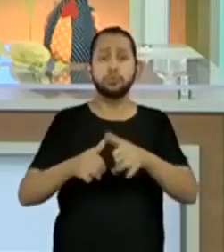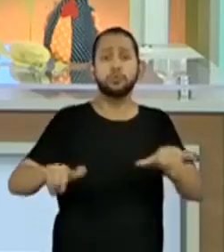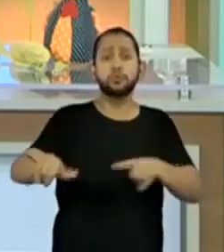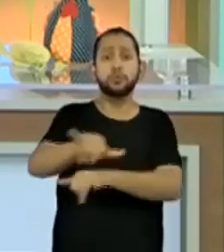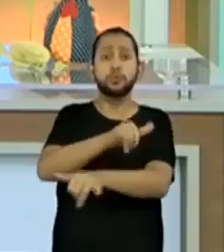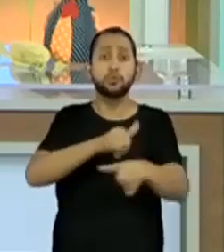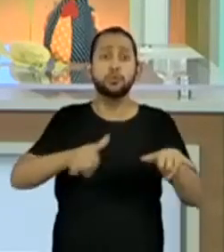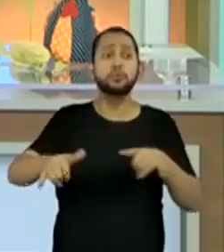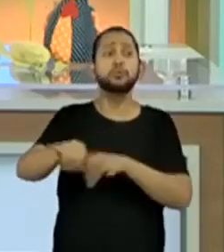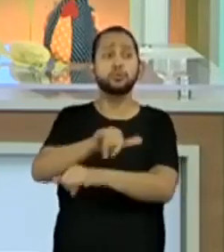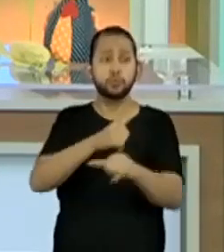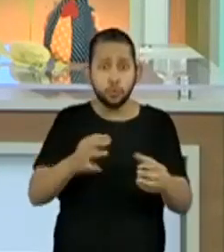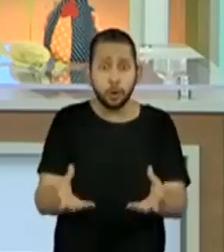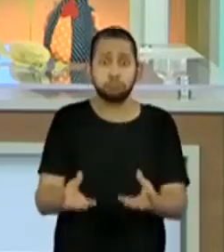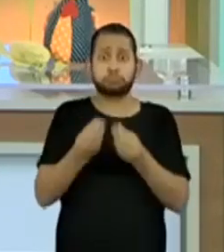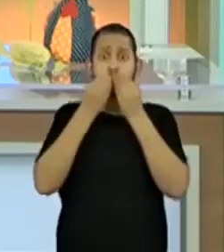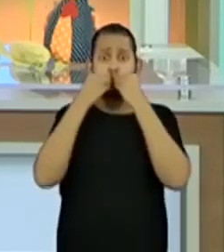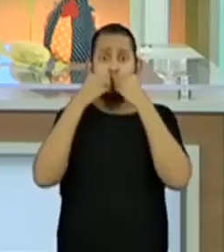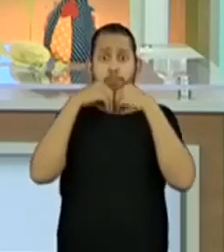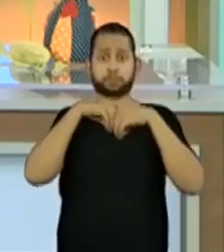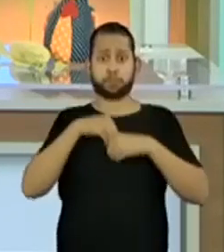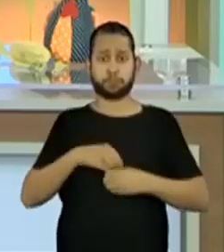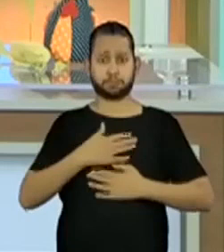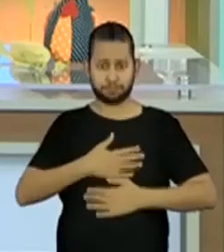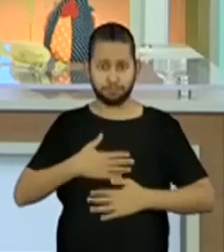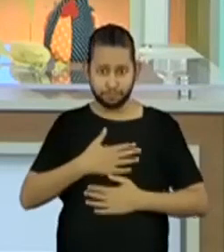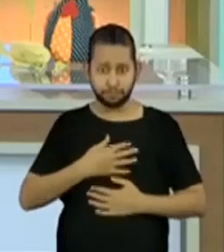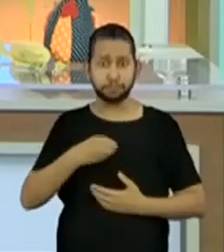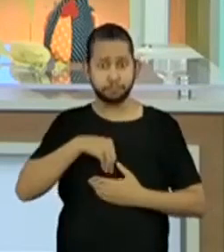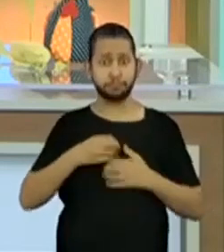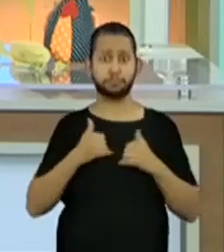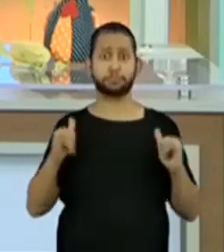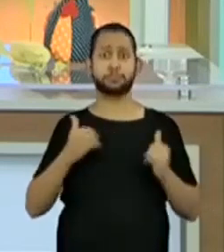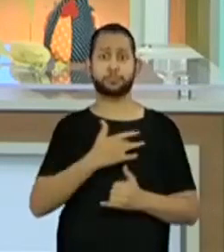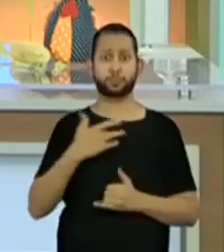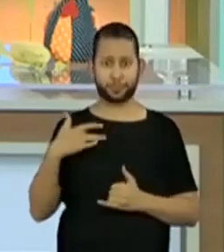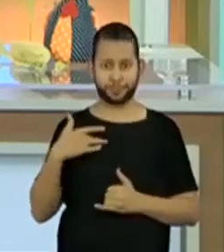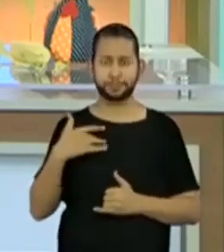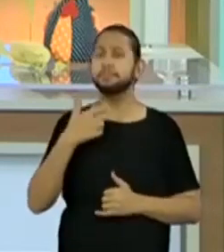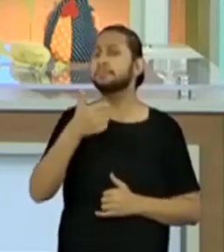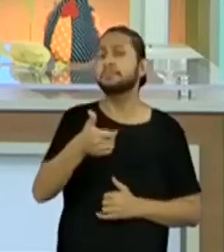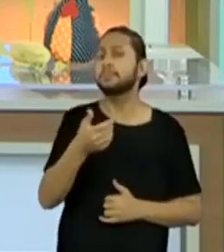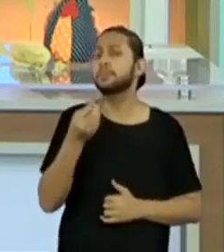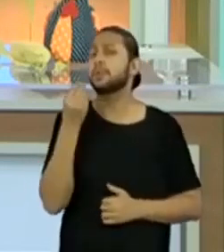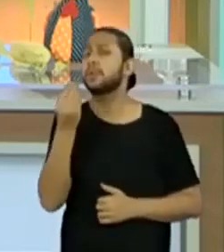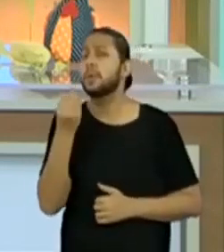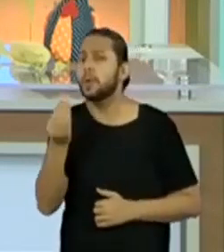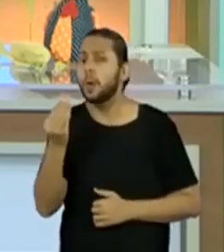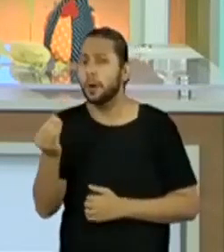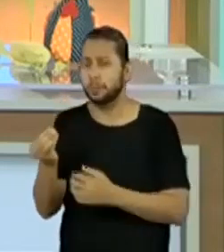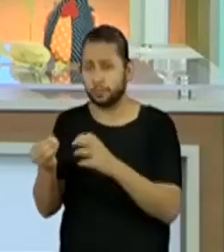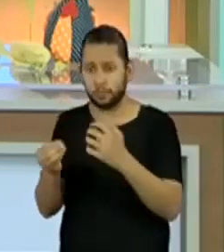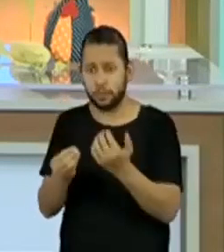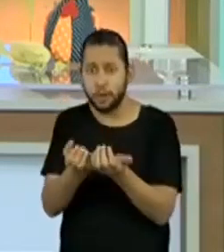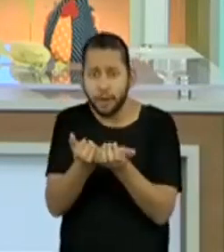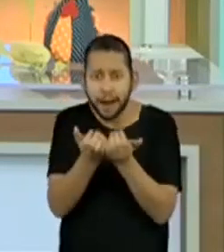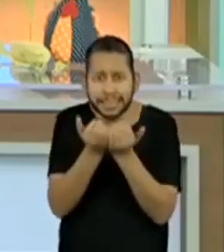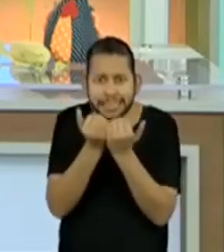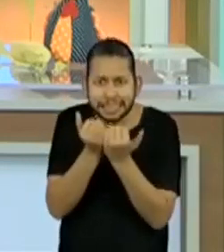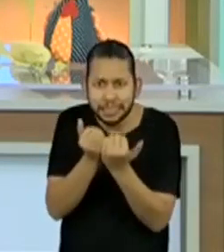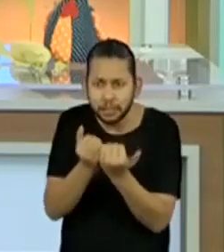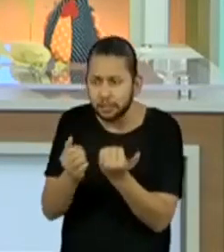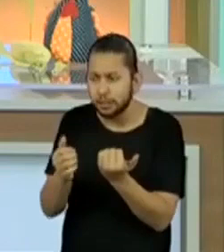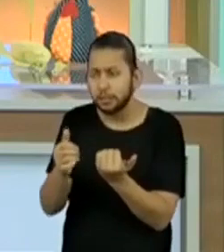energia dos alimentos. Então, essa é a nossa questão. Como a energia chega nos alimentos? Vamos